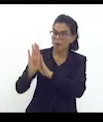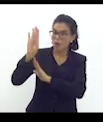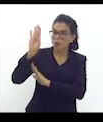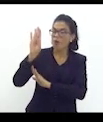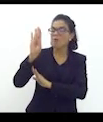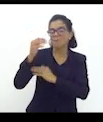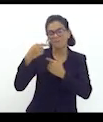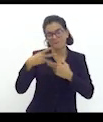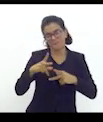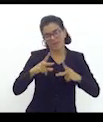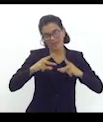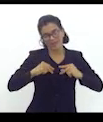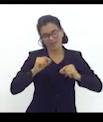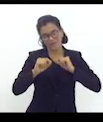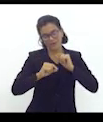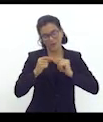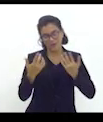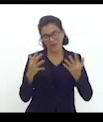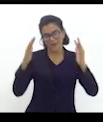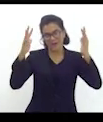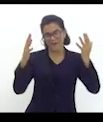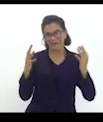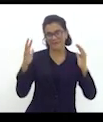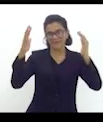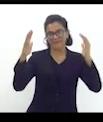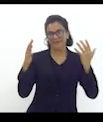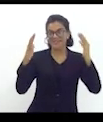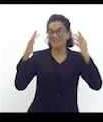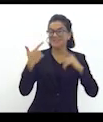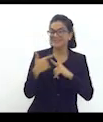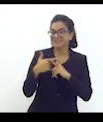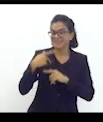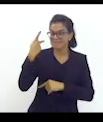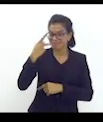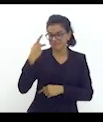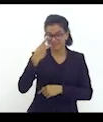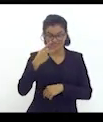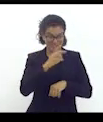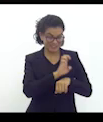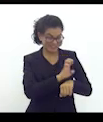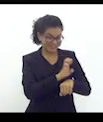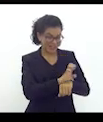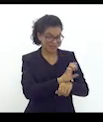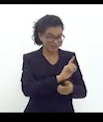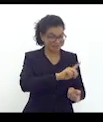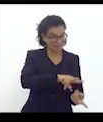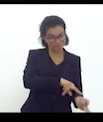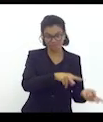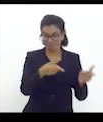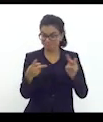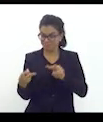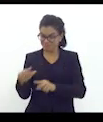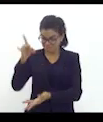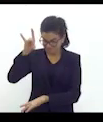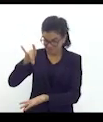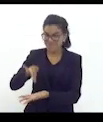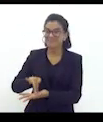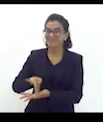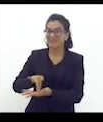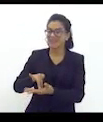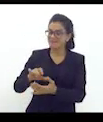com certeza, uma comemoração, porque é uma política de Estado que passa a se efetivar e que